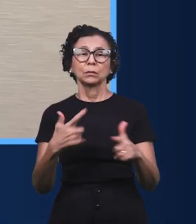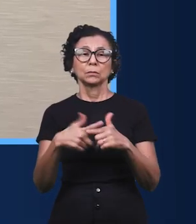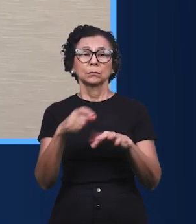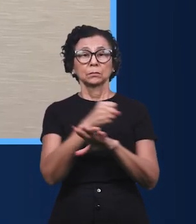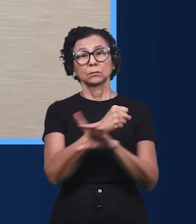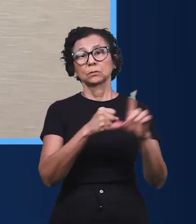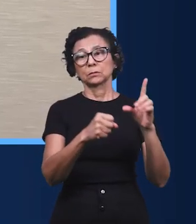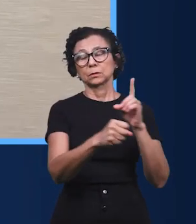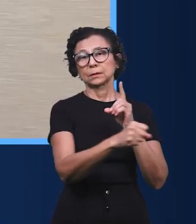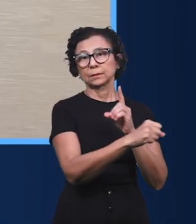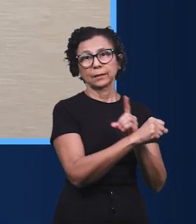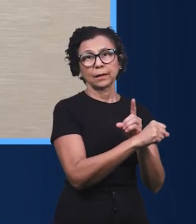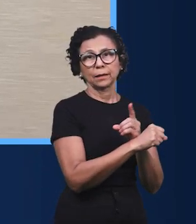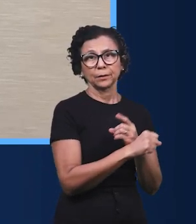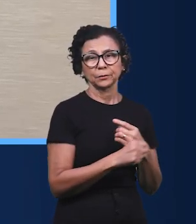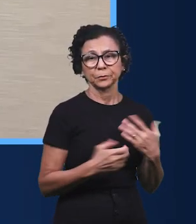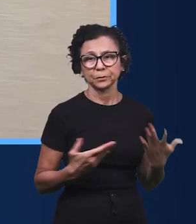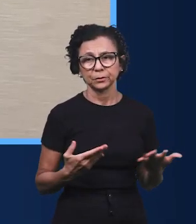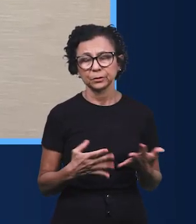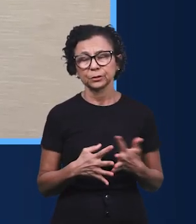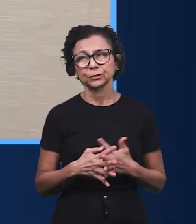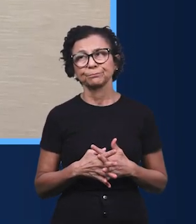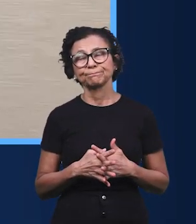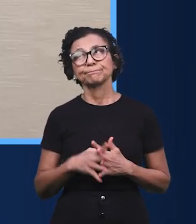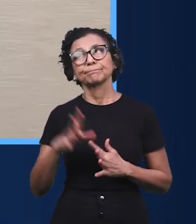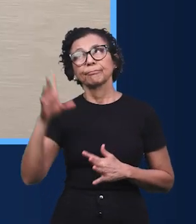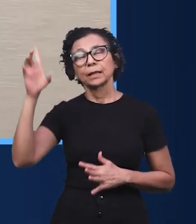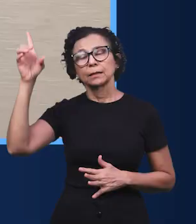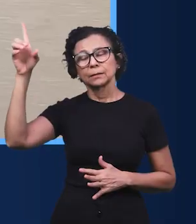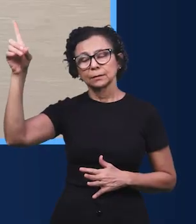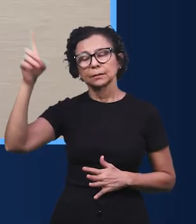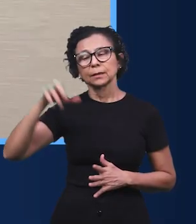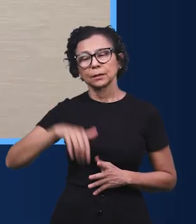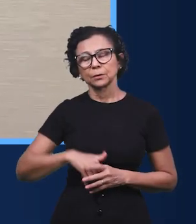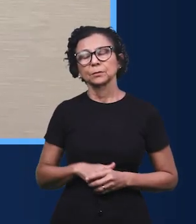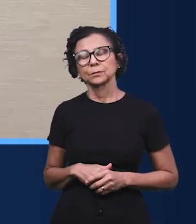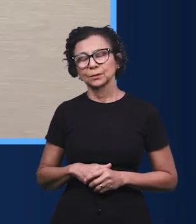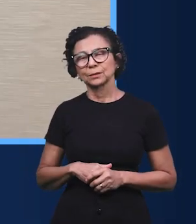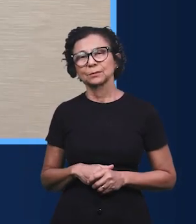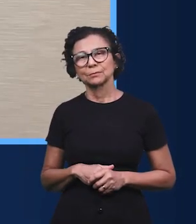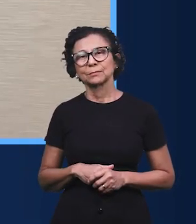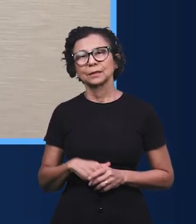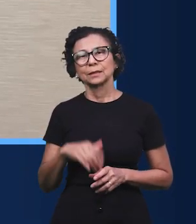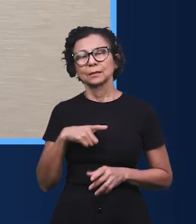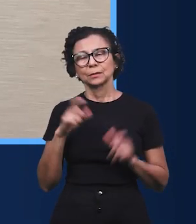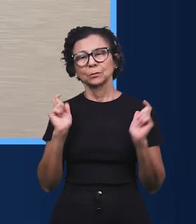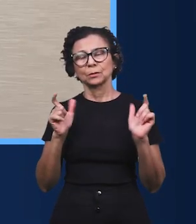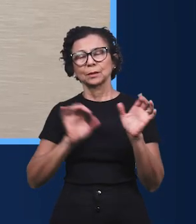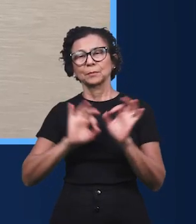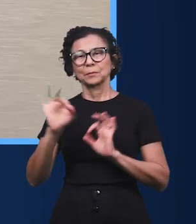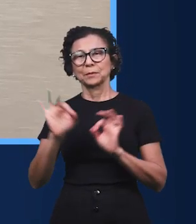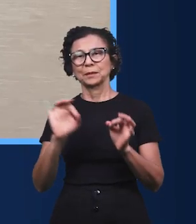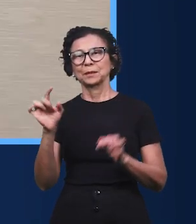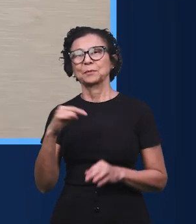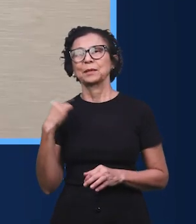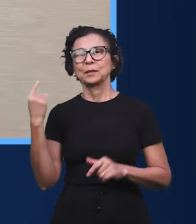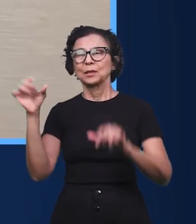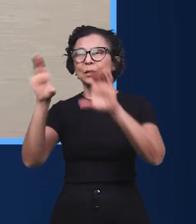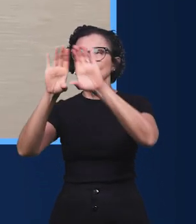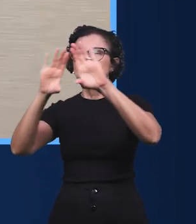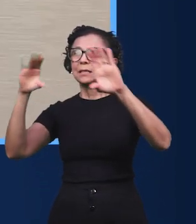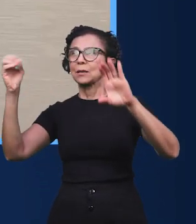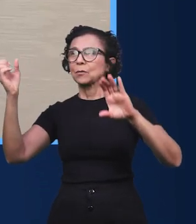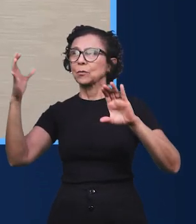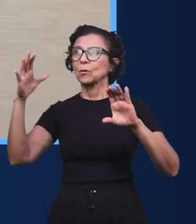que envolvem as pessoas, nos dizem que nós estamos vivendo, Deus, Ele tem um lugar preparado para nós, né? Esse novo